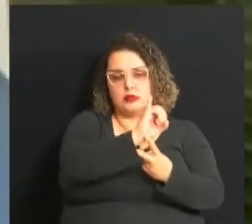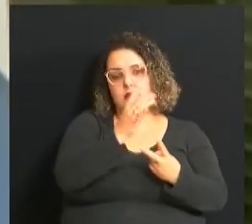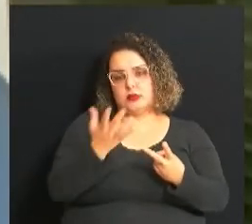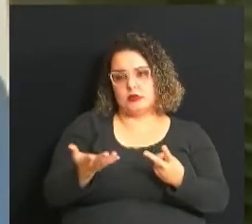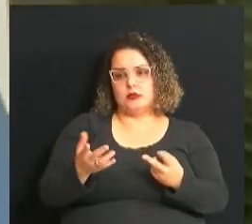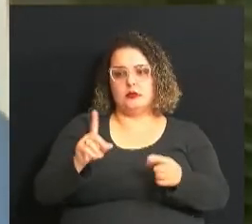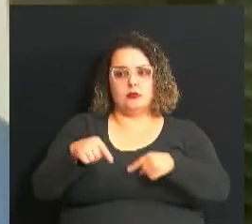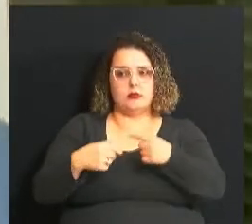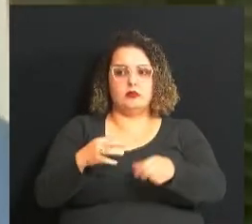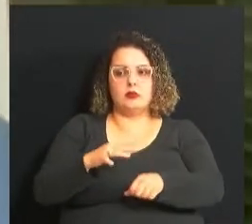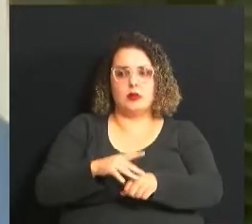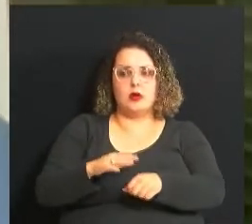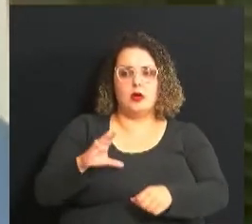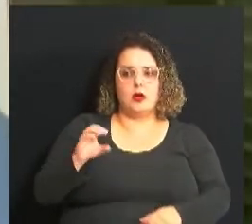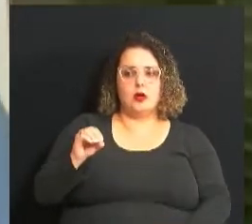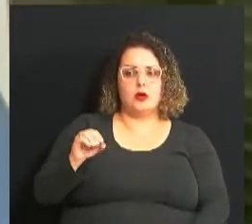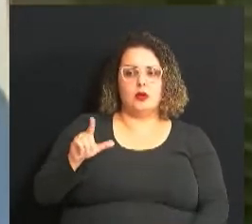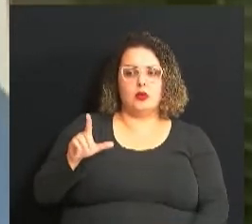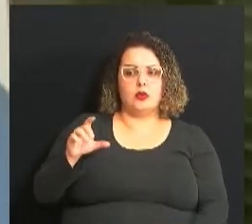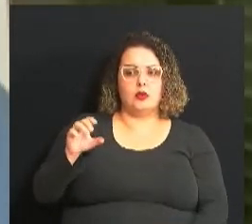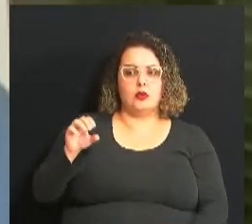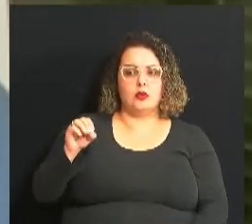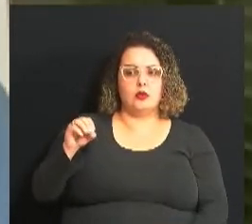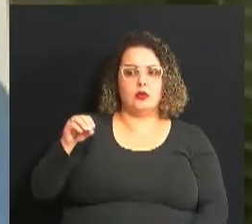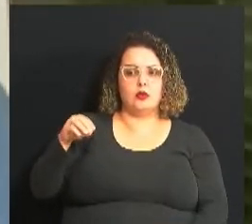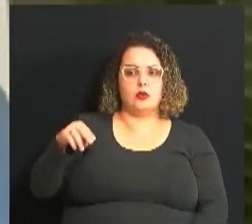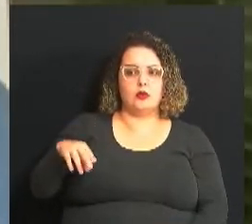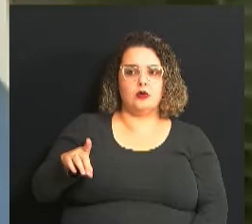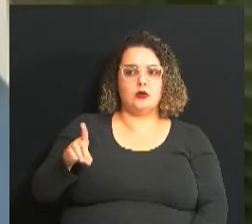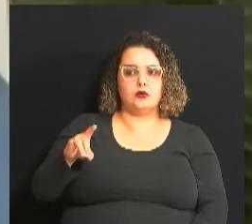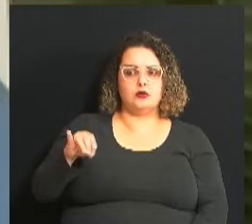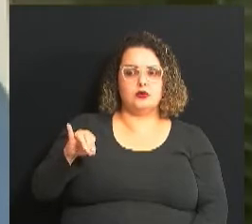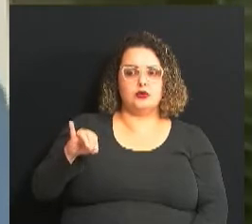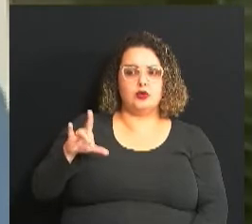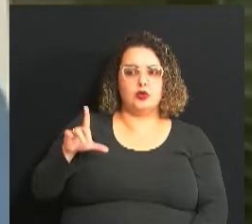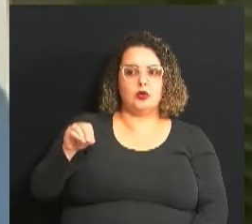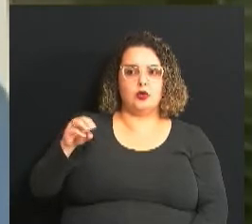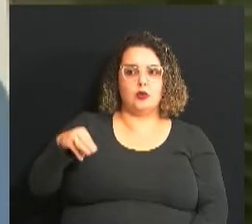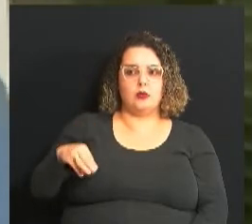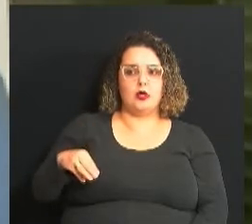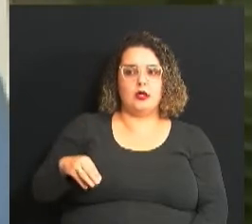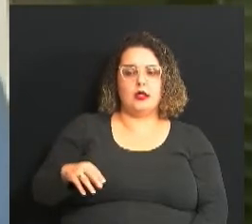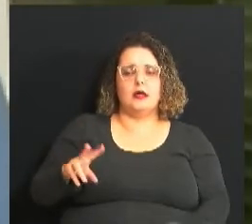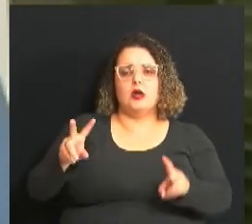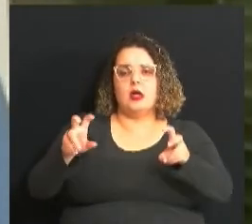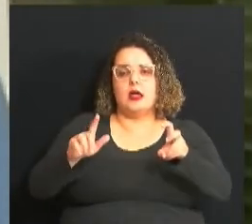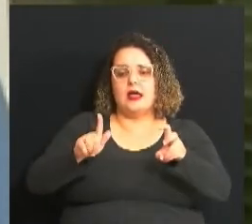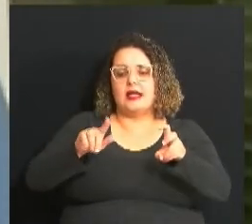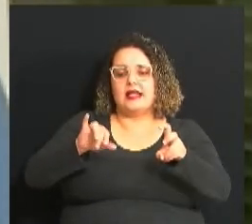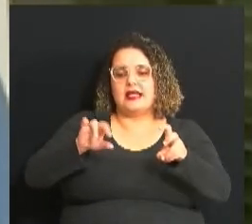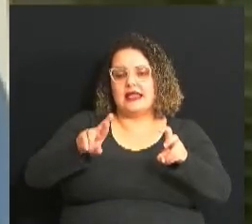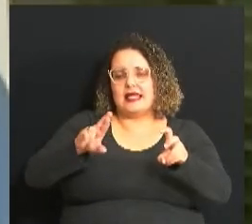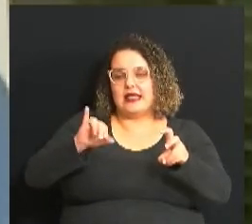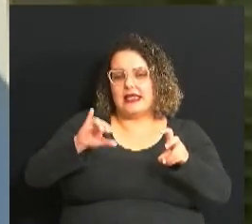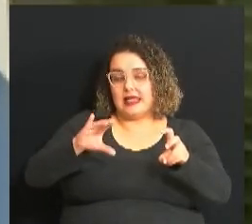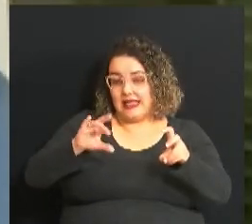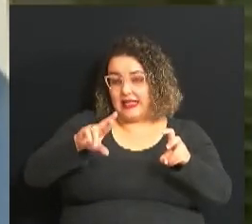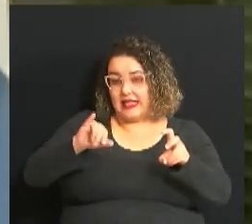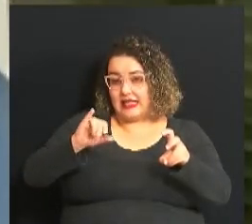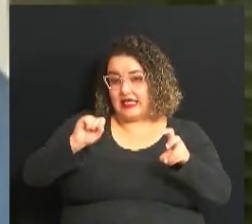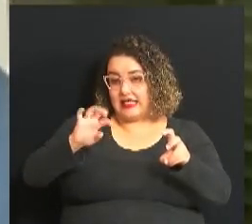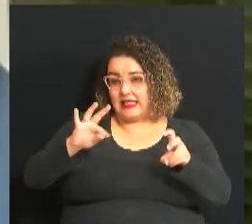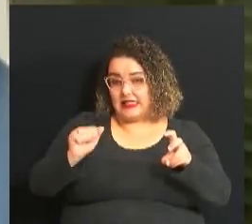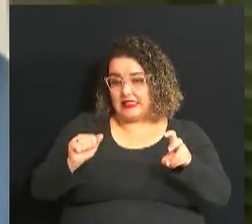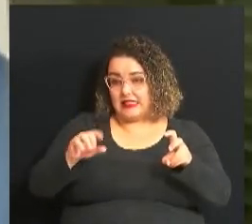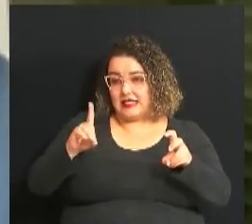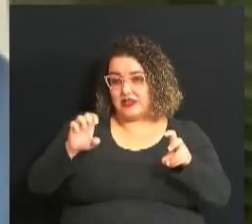o condiloma acuminado, né, que é a tal da crista de galo, que pode cometer homem e mulher. A crista de galo, o condiloma,